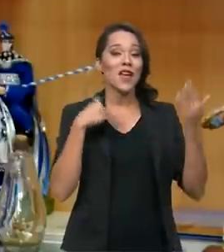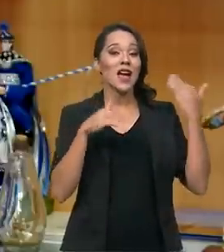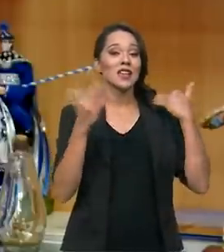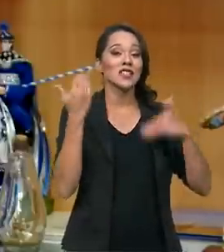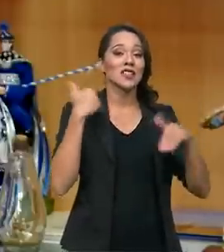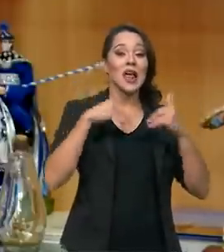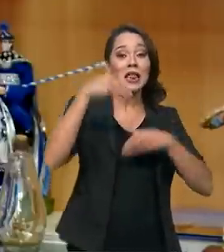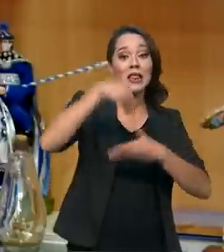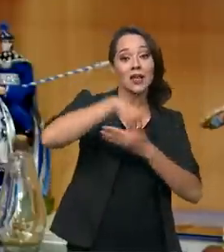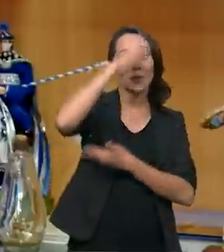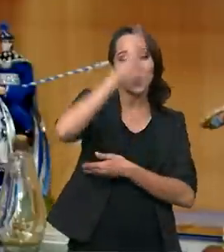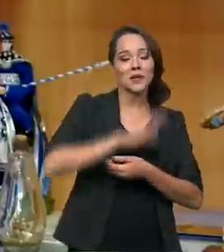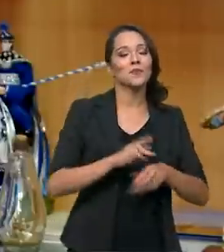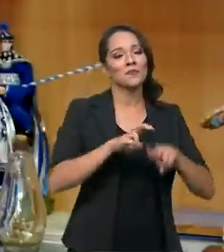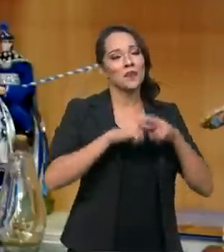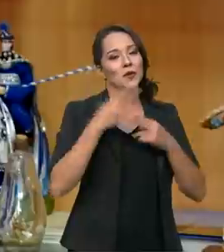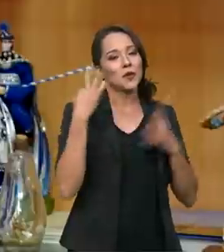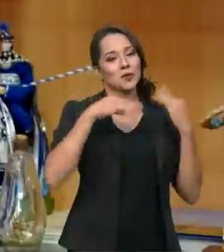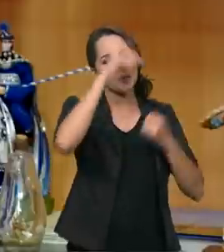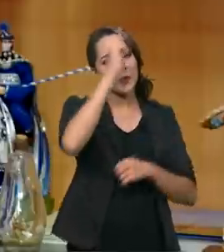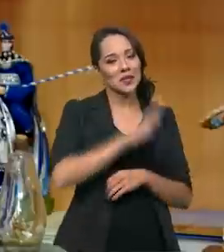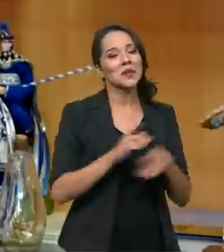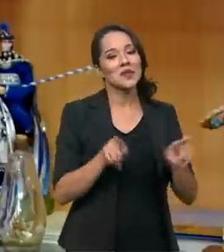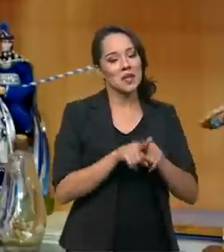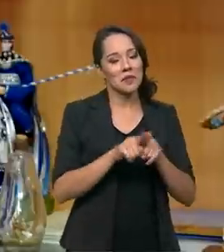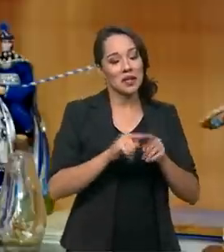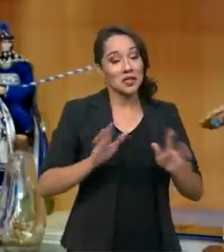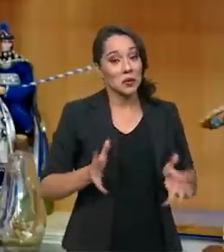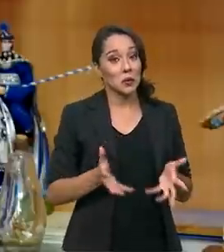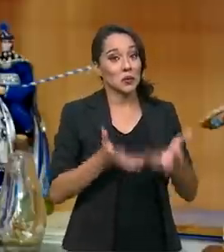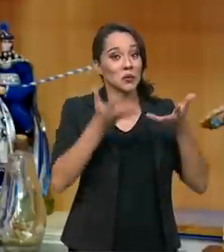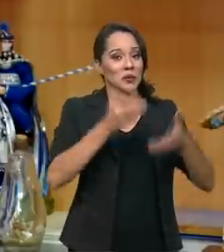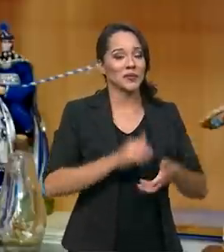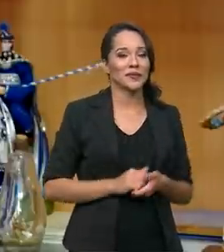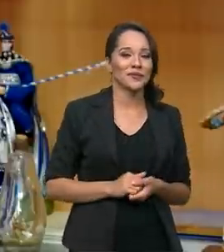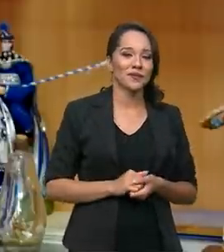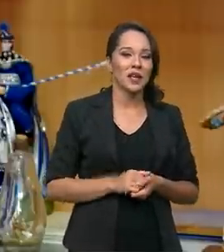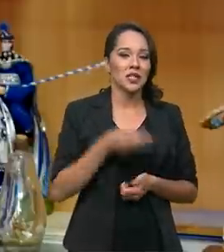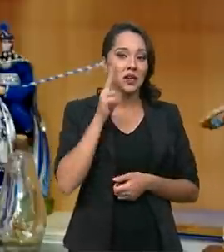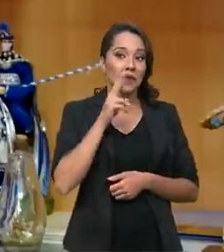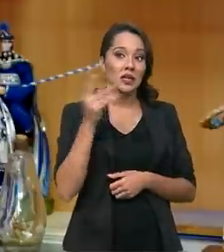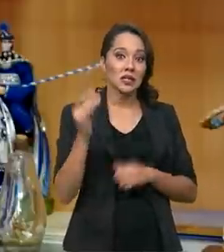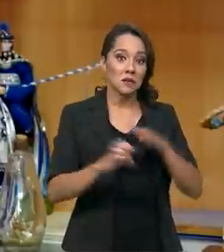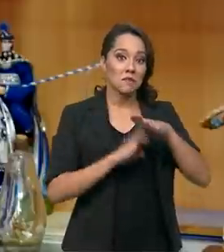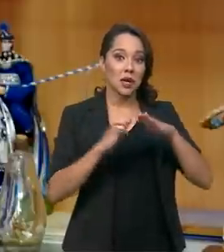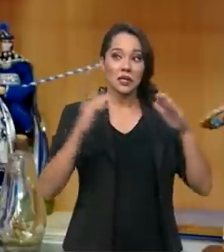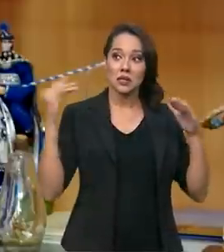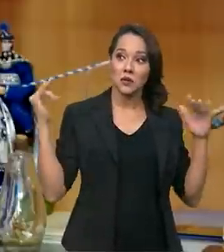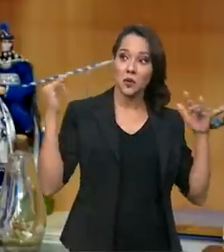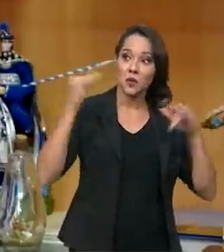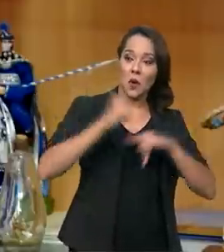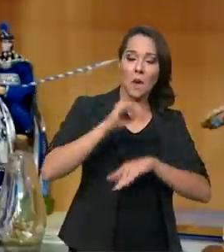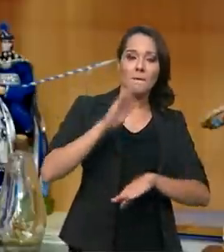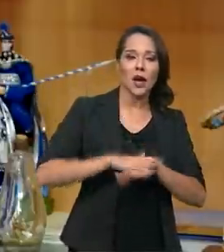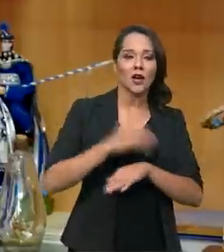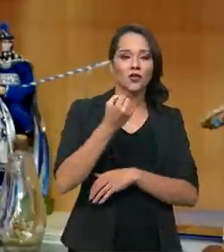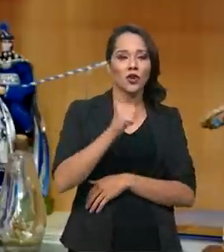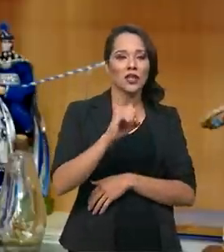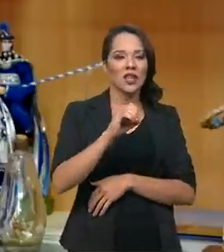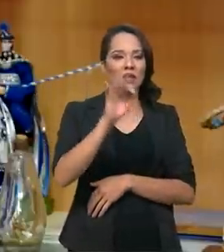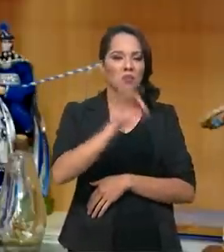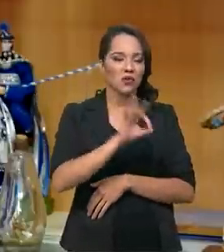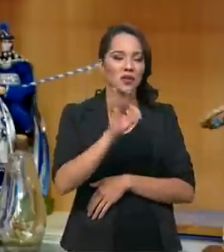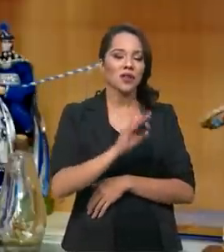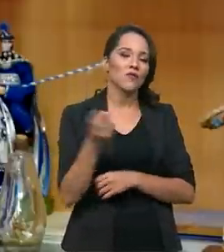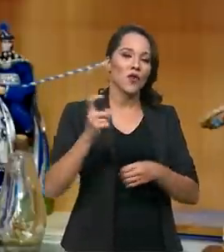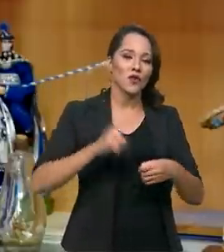então por isso que o turismo do Brasil também está tão aquecido aí você vai ver as companhias aéreas já voltaram mais de oitenta por cento dizem que por cento